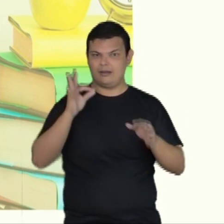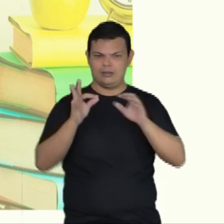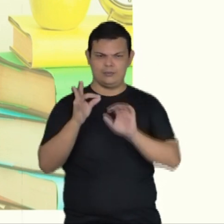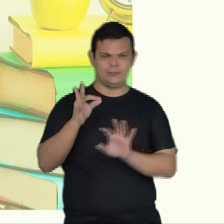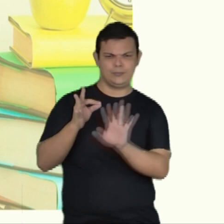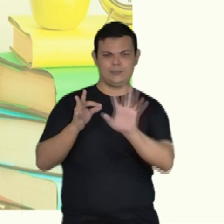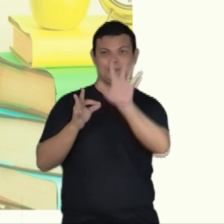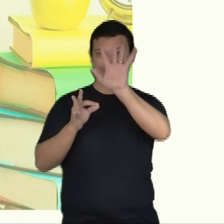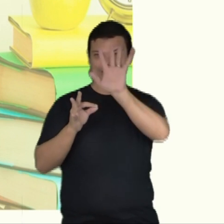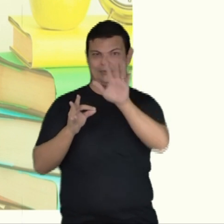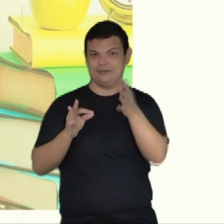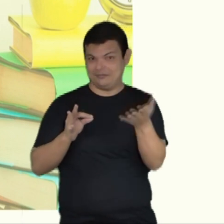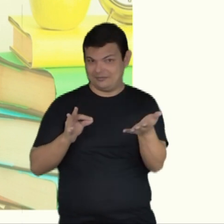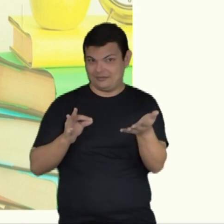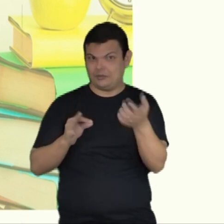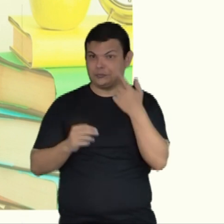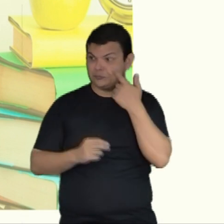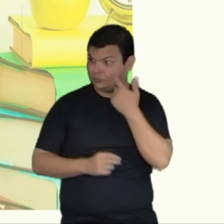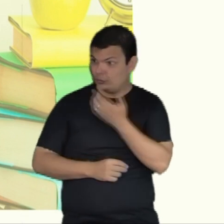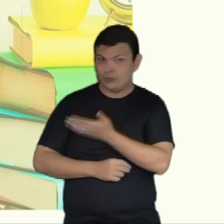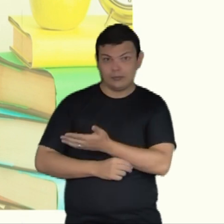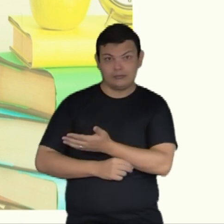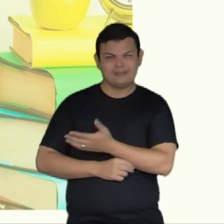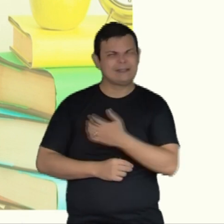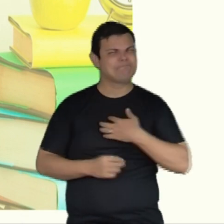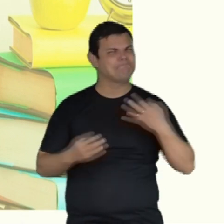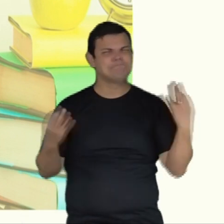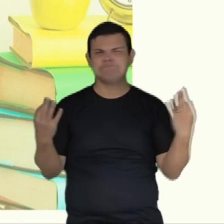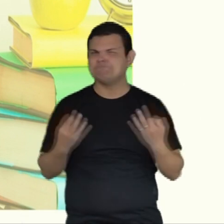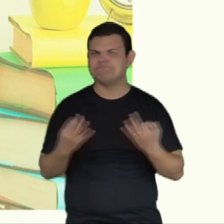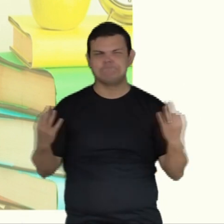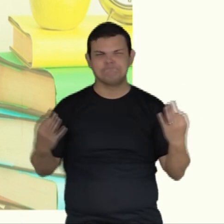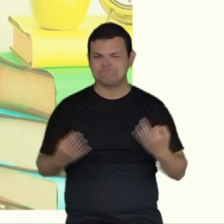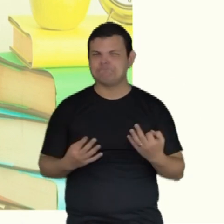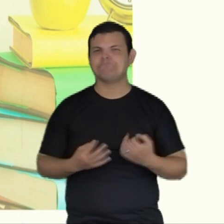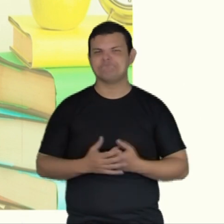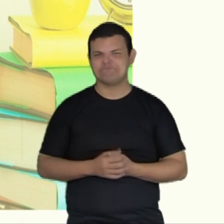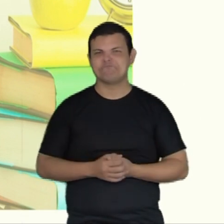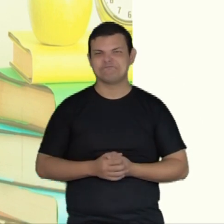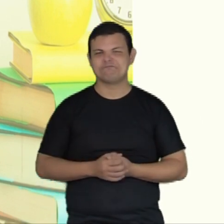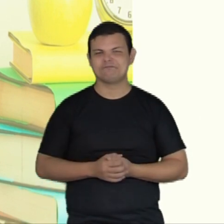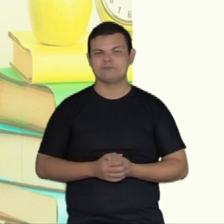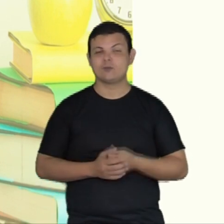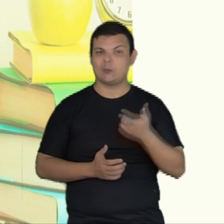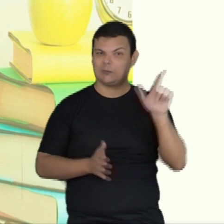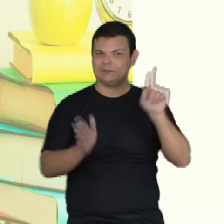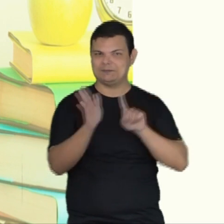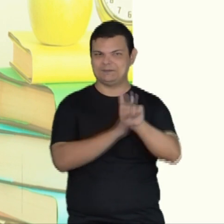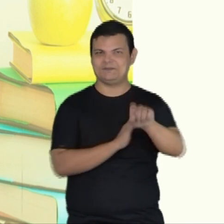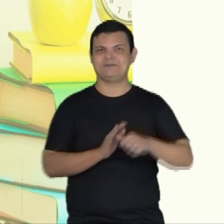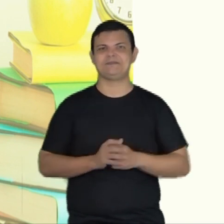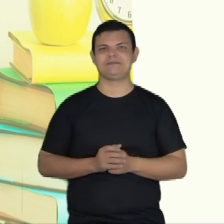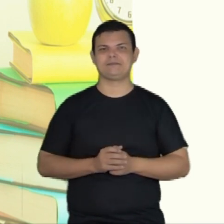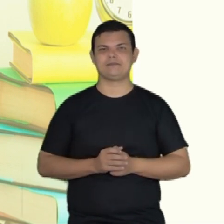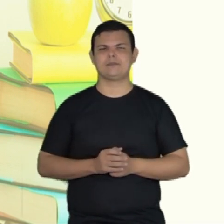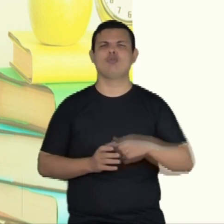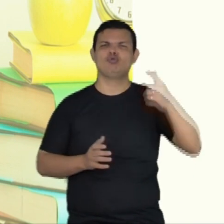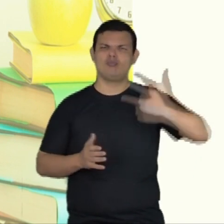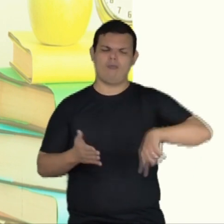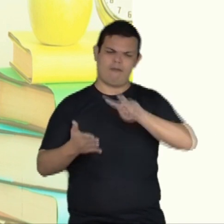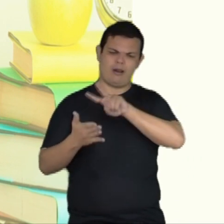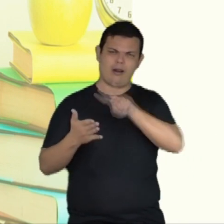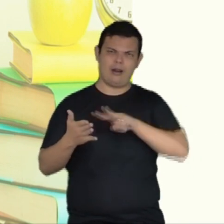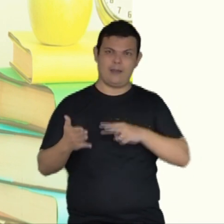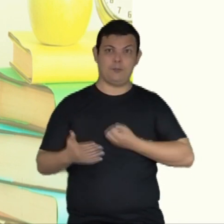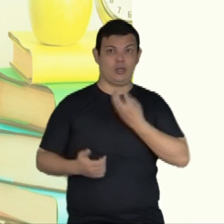café quente. Você pode observar aí, ficou perfeito, não foi? Vamos a mais uma pergunta? Releia os versos do